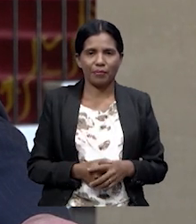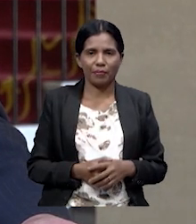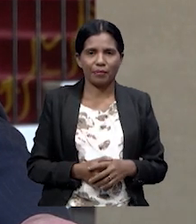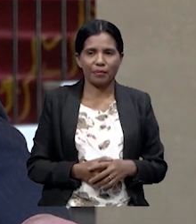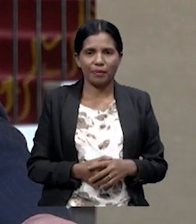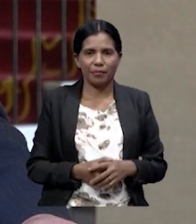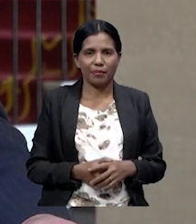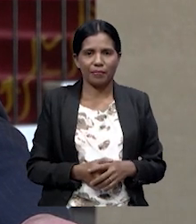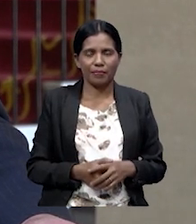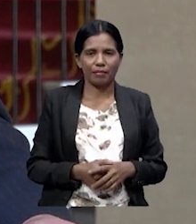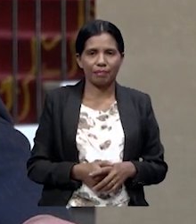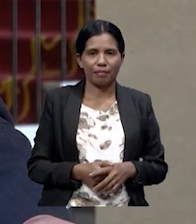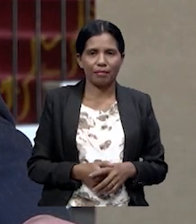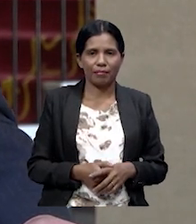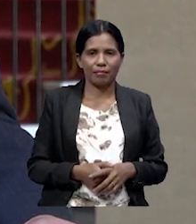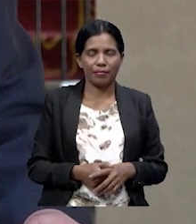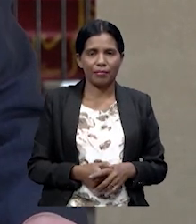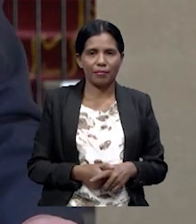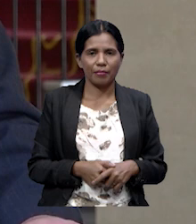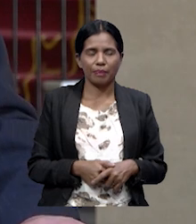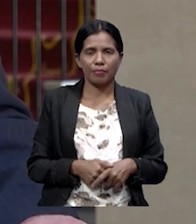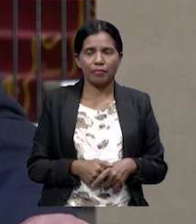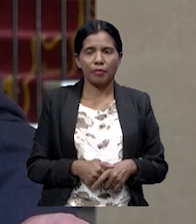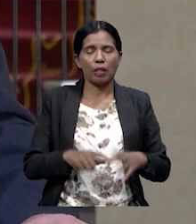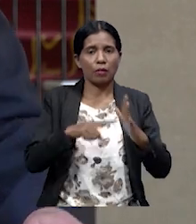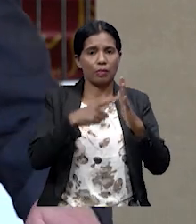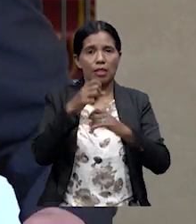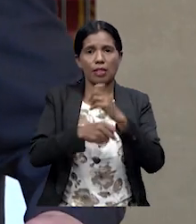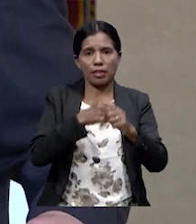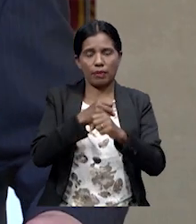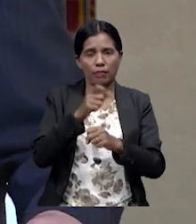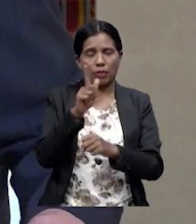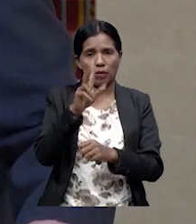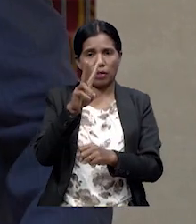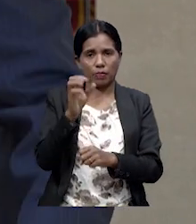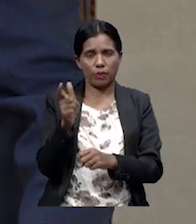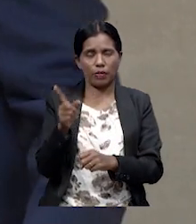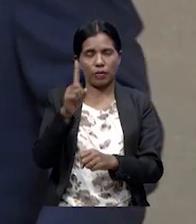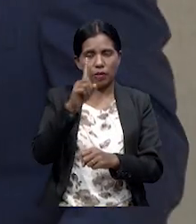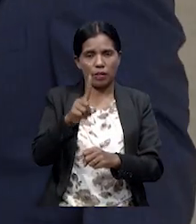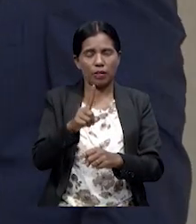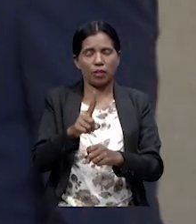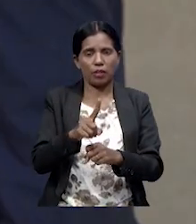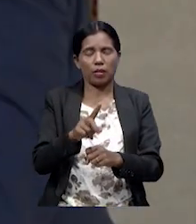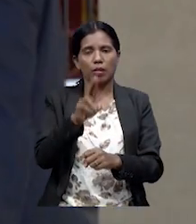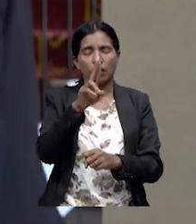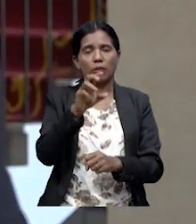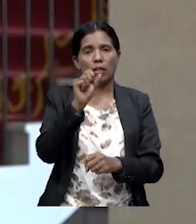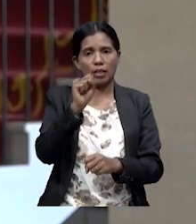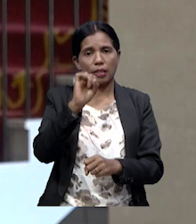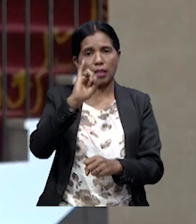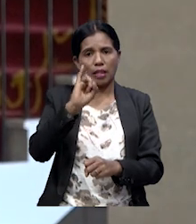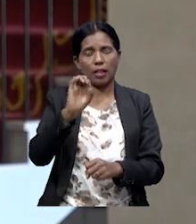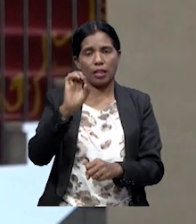friends, partners, opportunities. Alain dene hahuhusi tinang rihung rua ida, misang USAID,